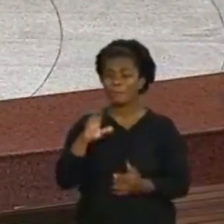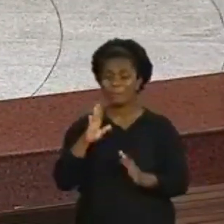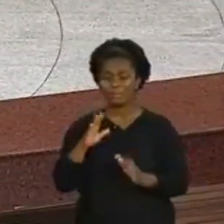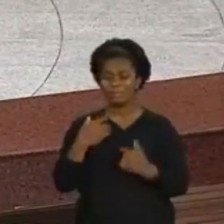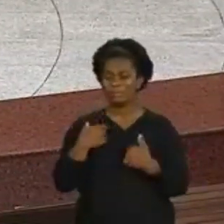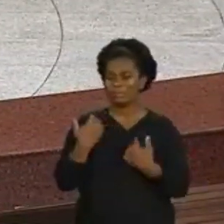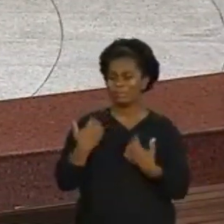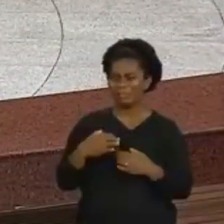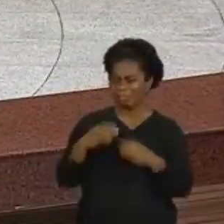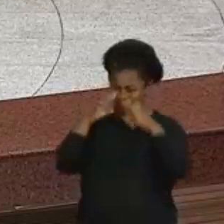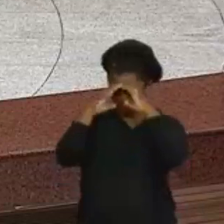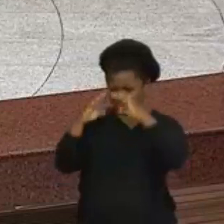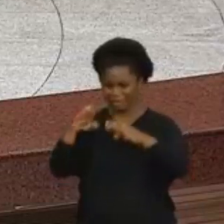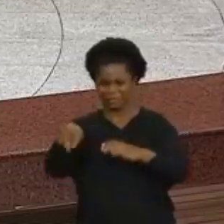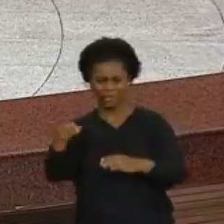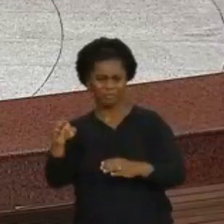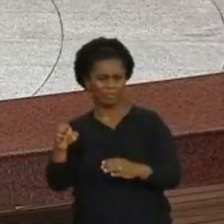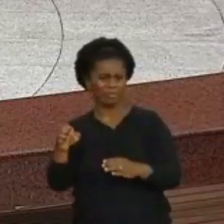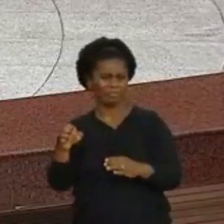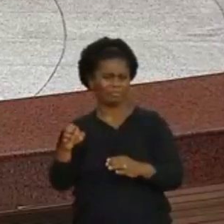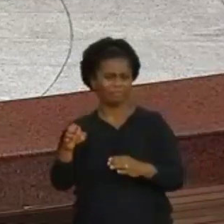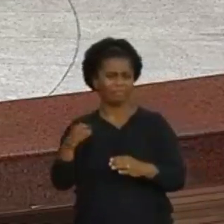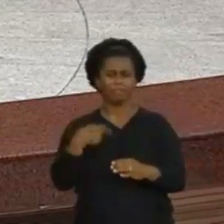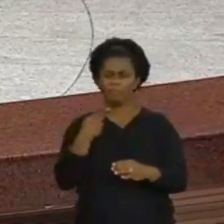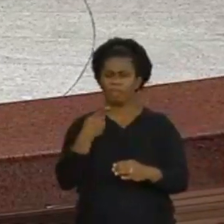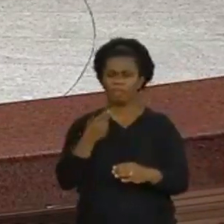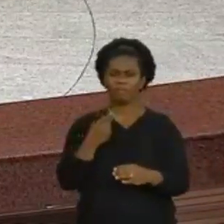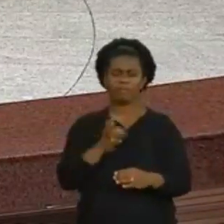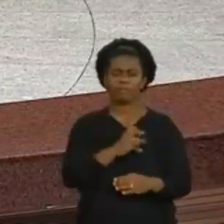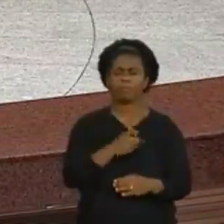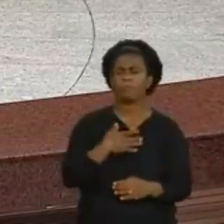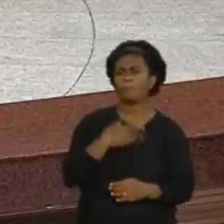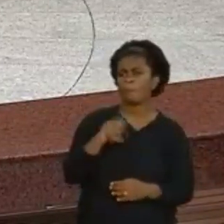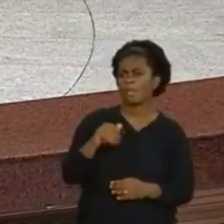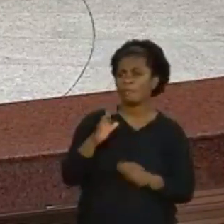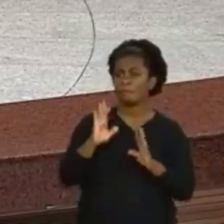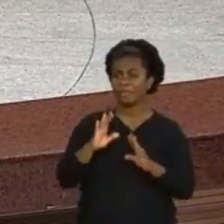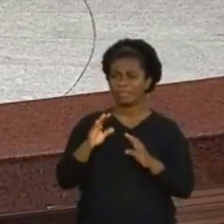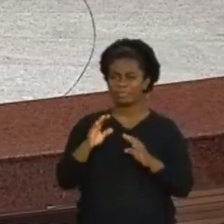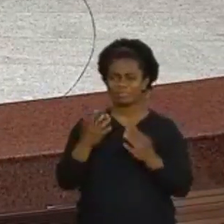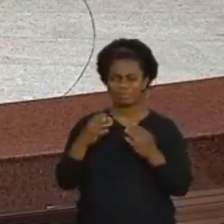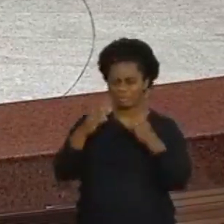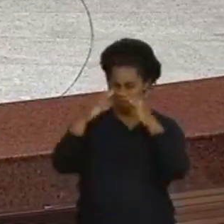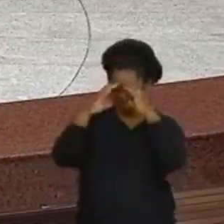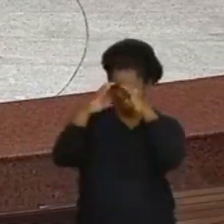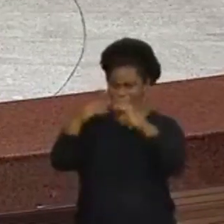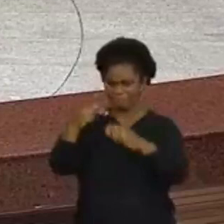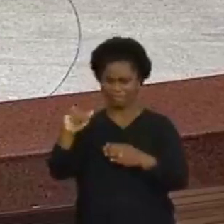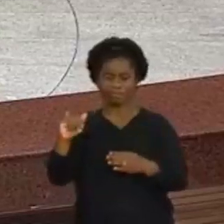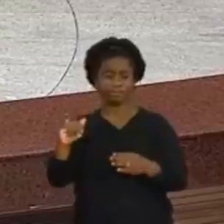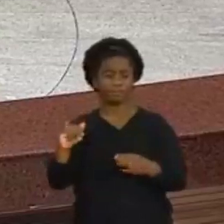pai. Ou seja, eu falo uma coisa e as obras reprovam.